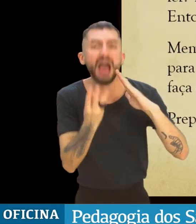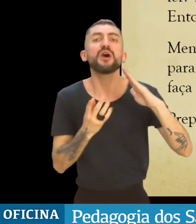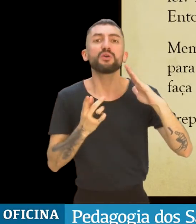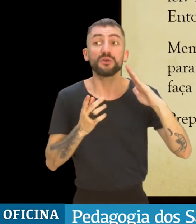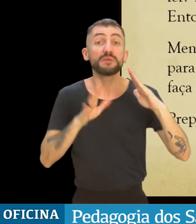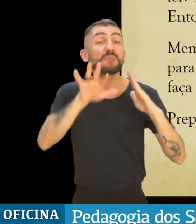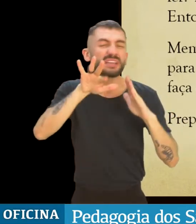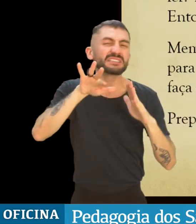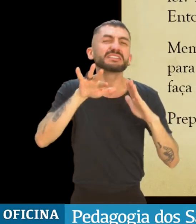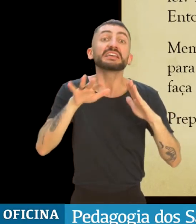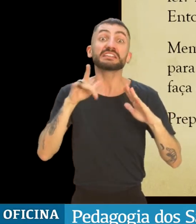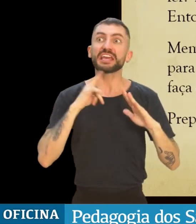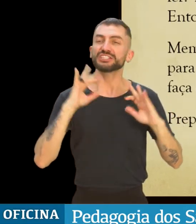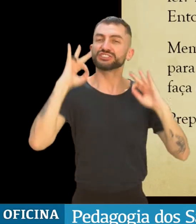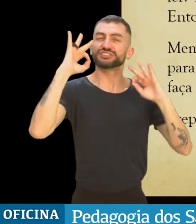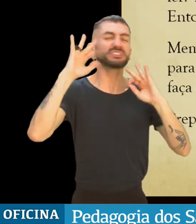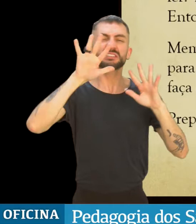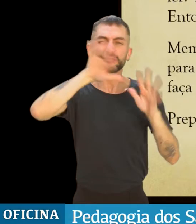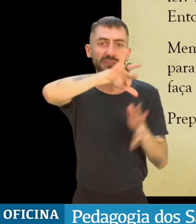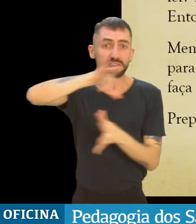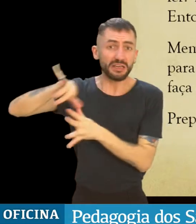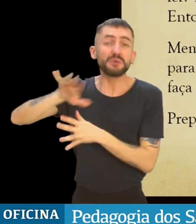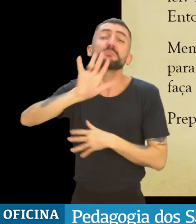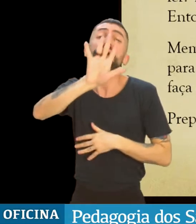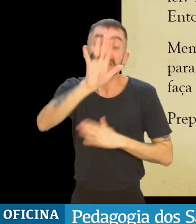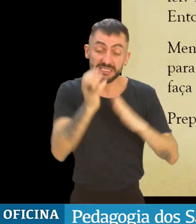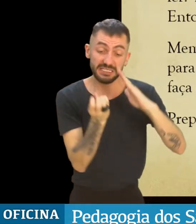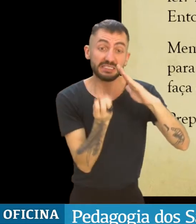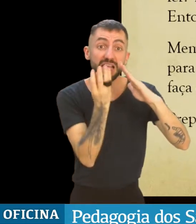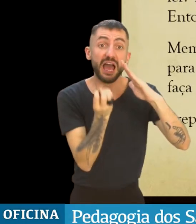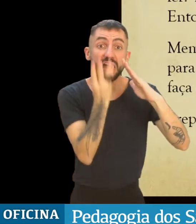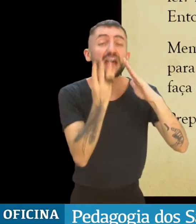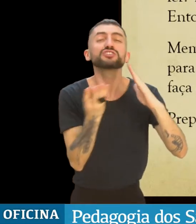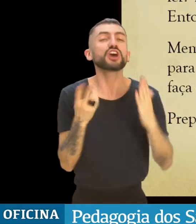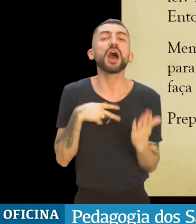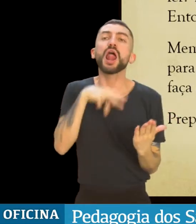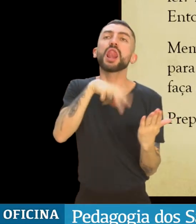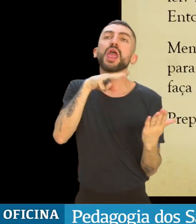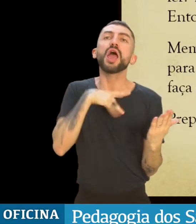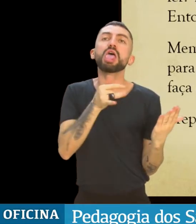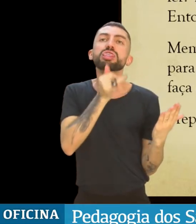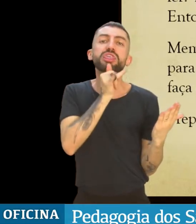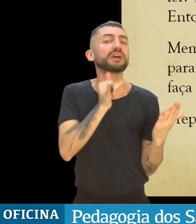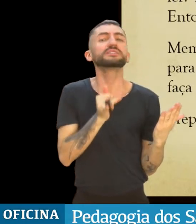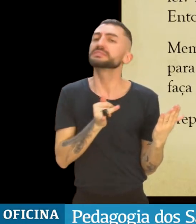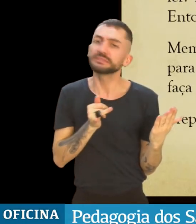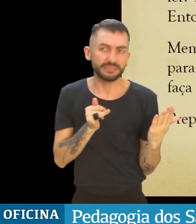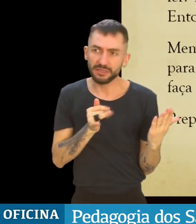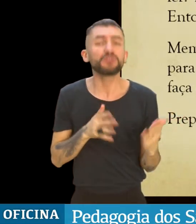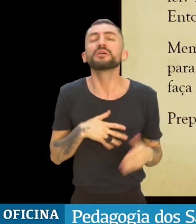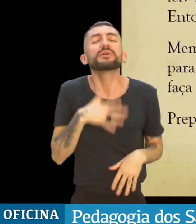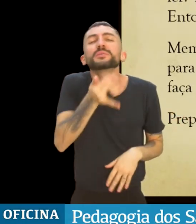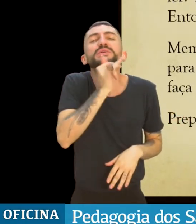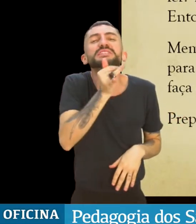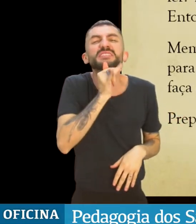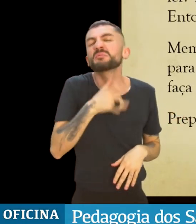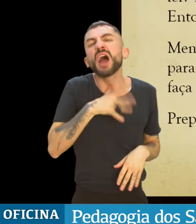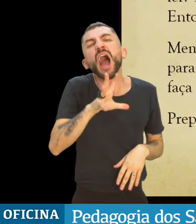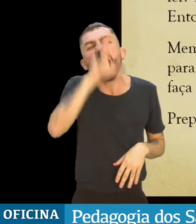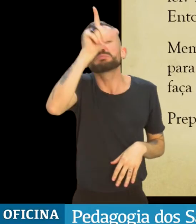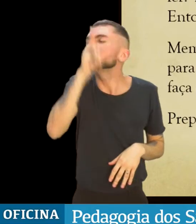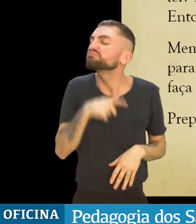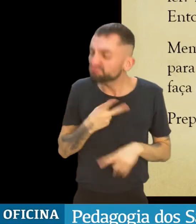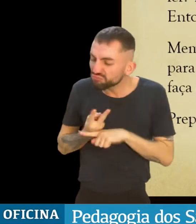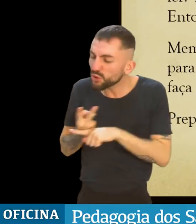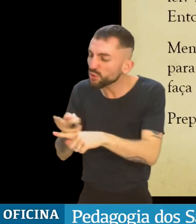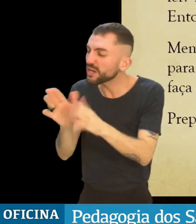que não é isso que a gente busca, mas ela não pode também só ser a leitura pela leitura. Eu vou abrir qualquer livro e aí em